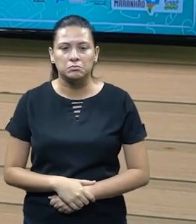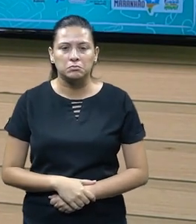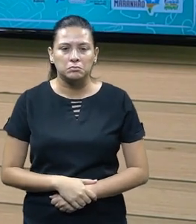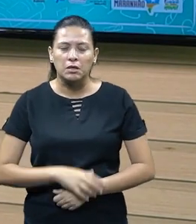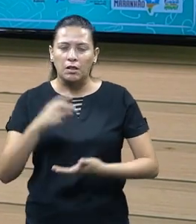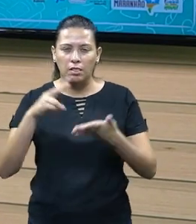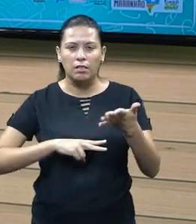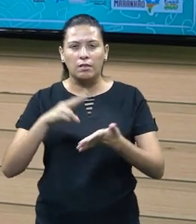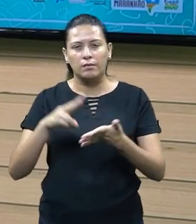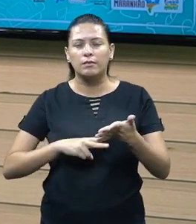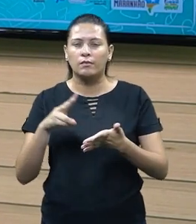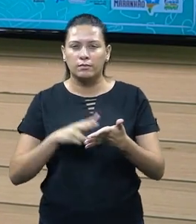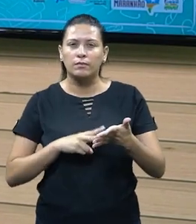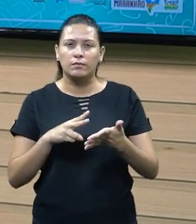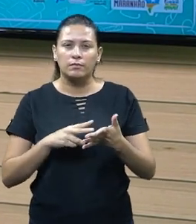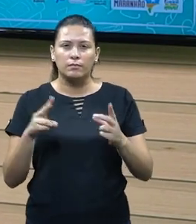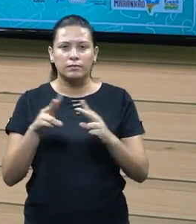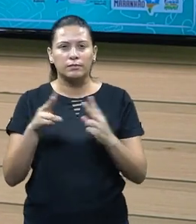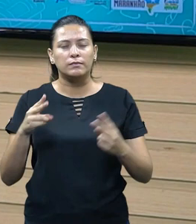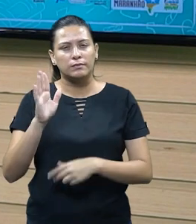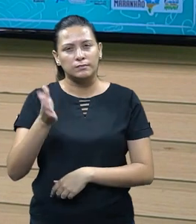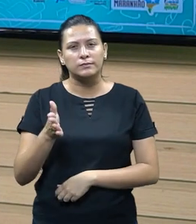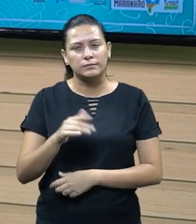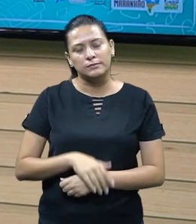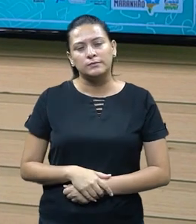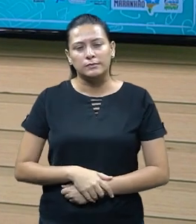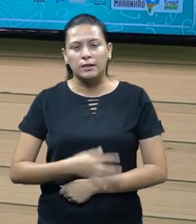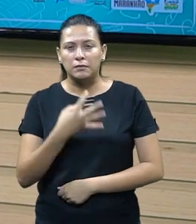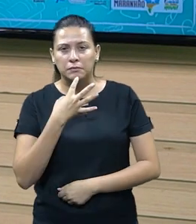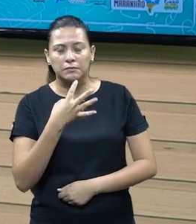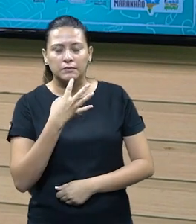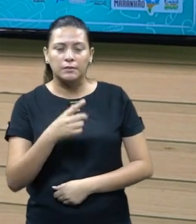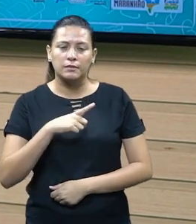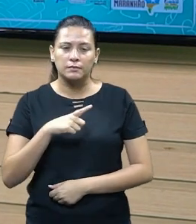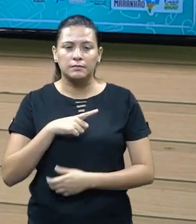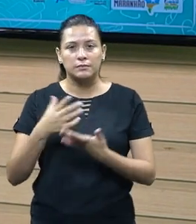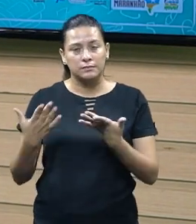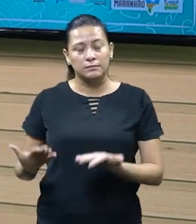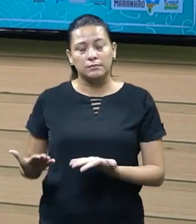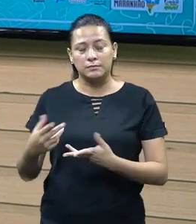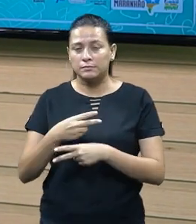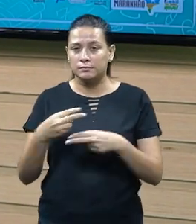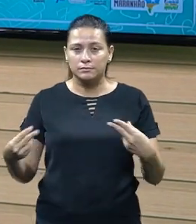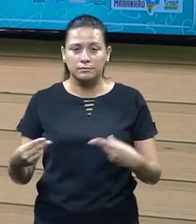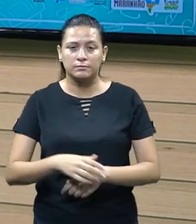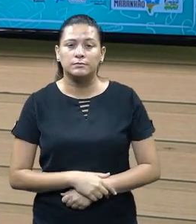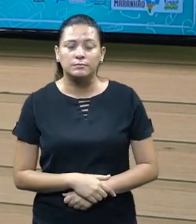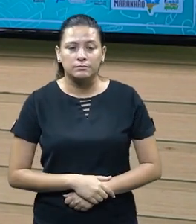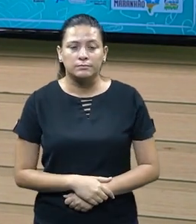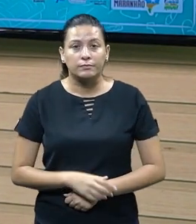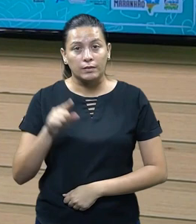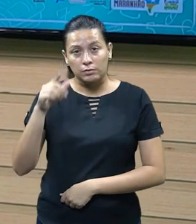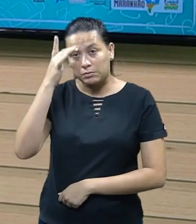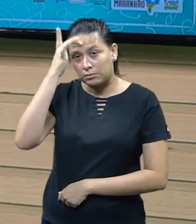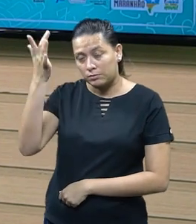né Tem mais facilidade com leitores digitais a gente tem o Kindle aí para poder exemplificar se para você mais